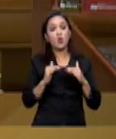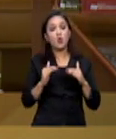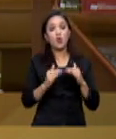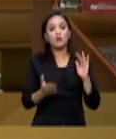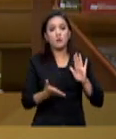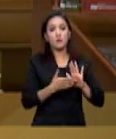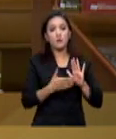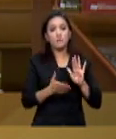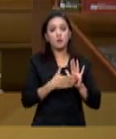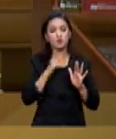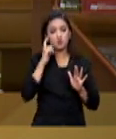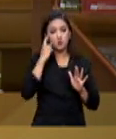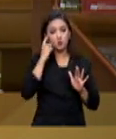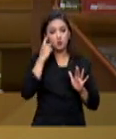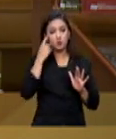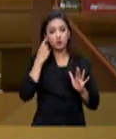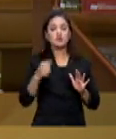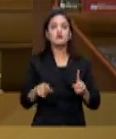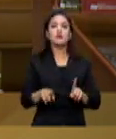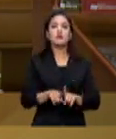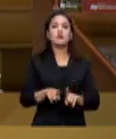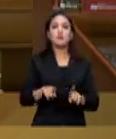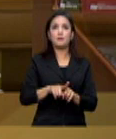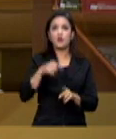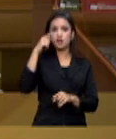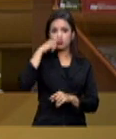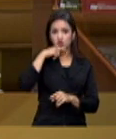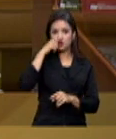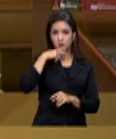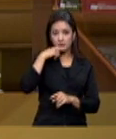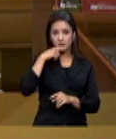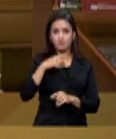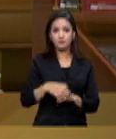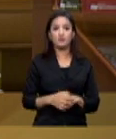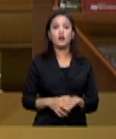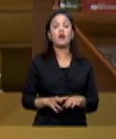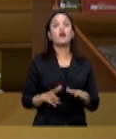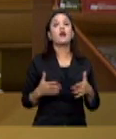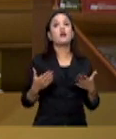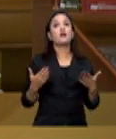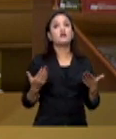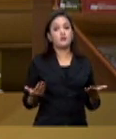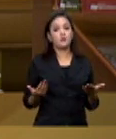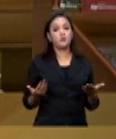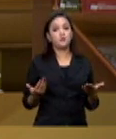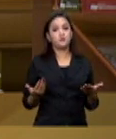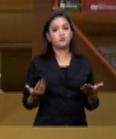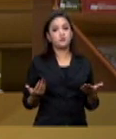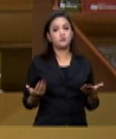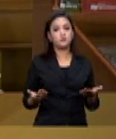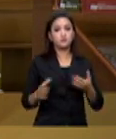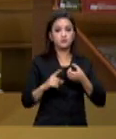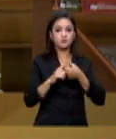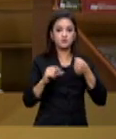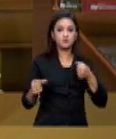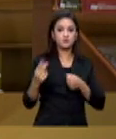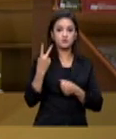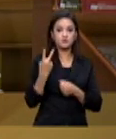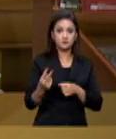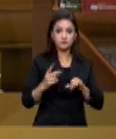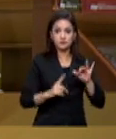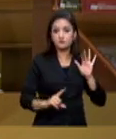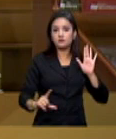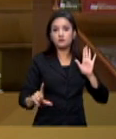que agora foi sugerido pelo relator, o ministro Gilmar Mendes. Por quê? Porque o artigo 2º da